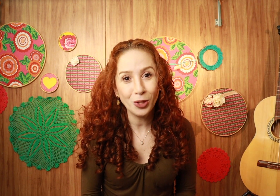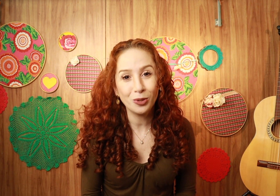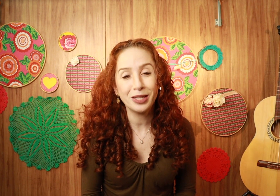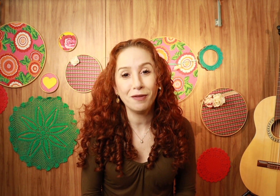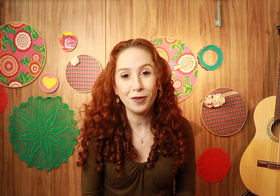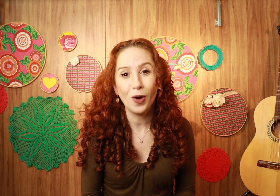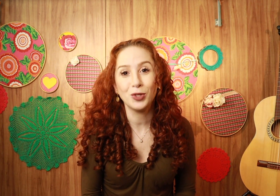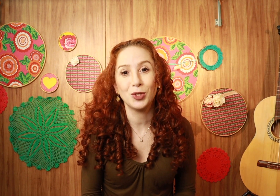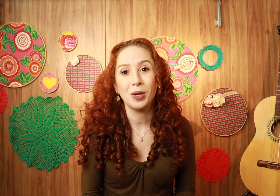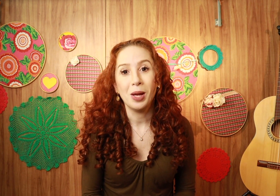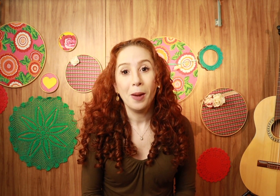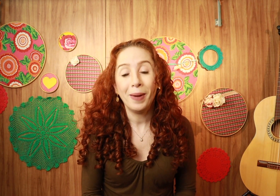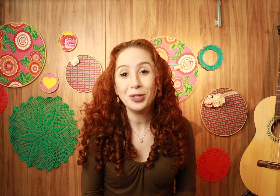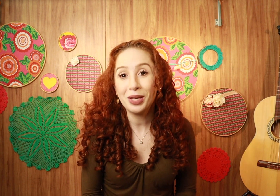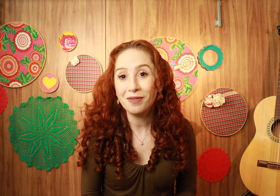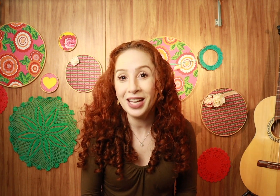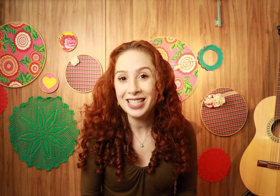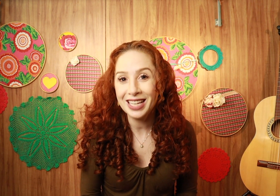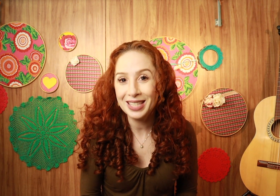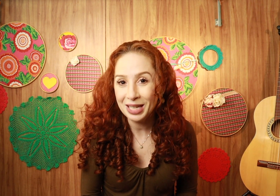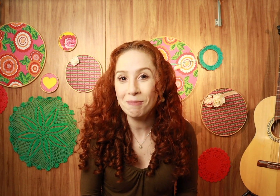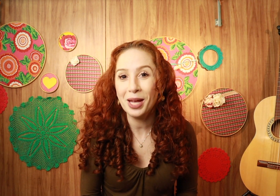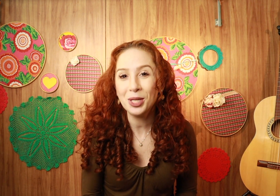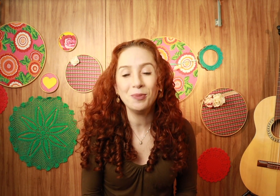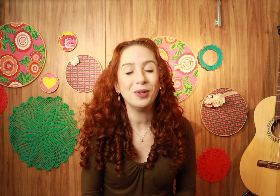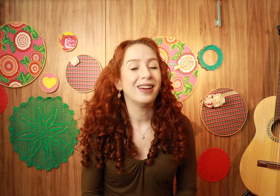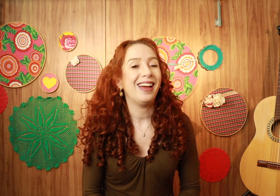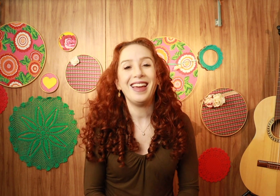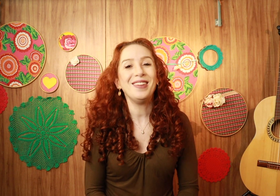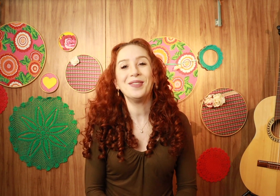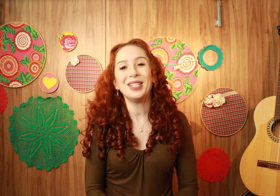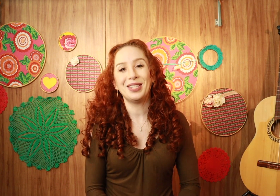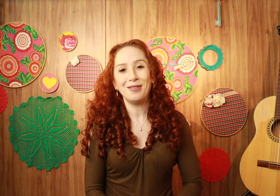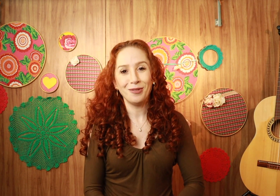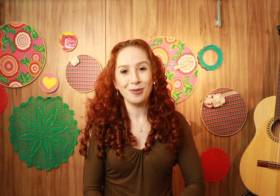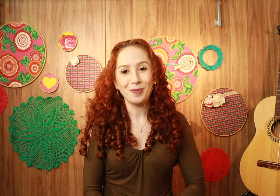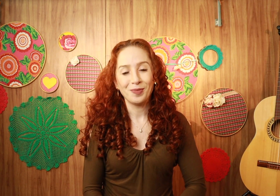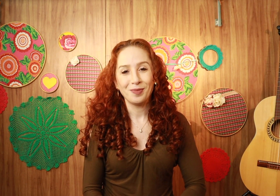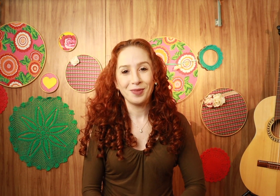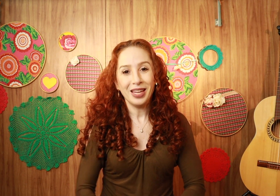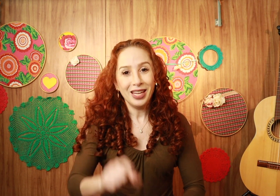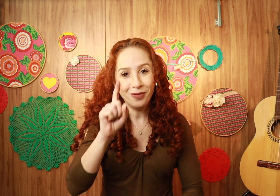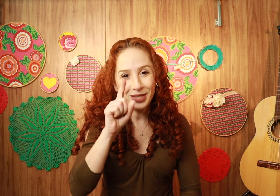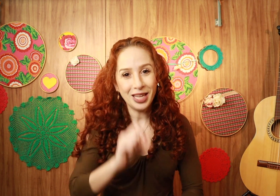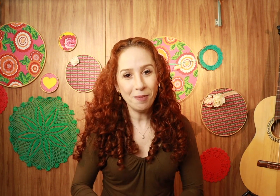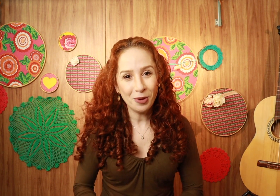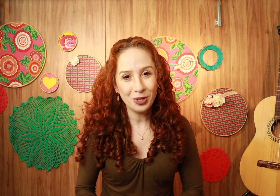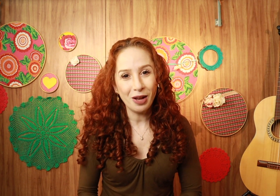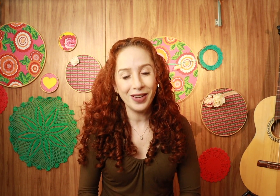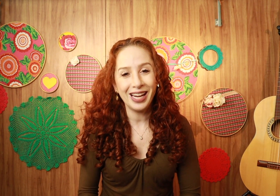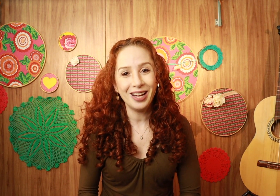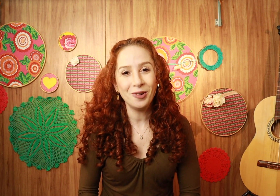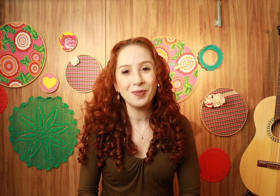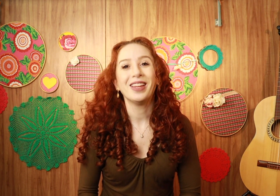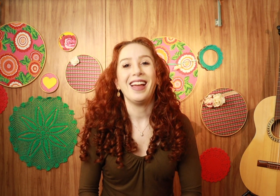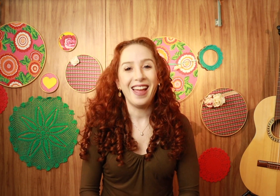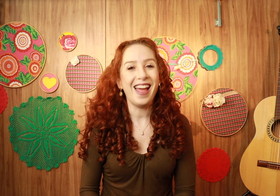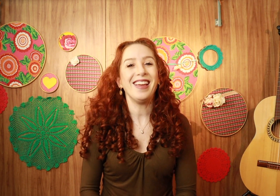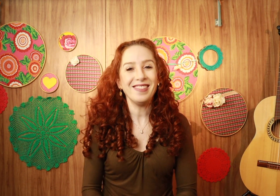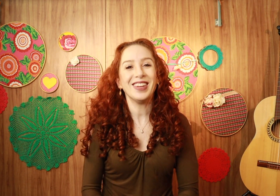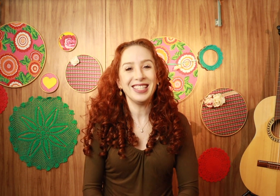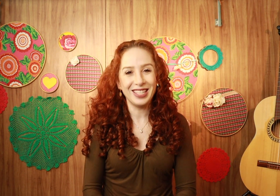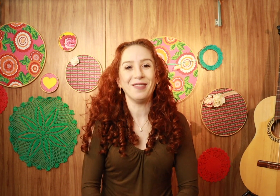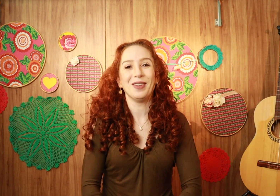vence os outros é forte, mas o que vence a si mesmo é invencível. E você, meu jovem leão,